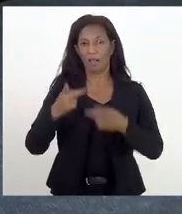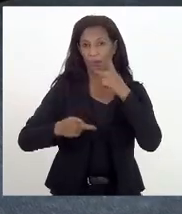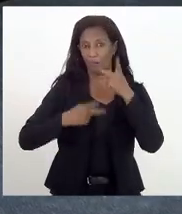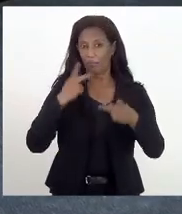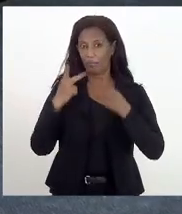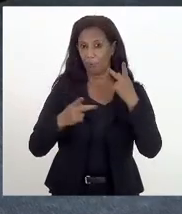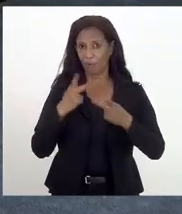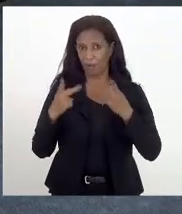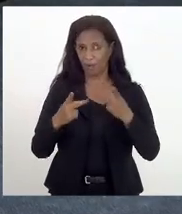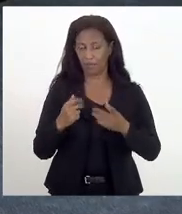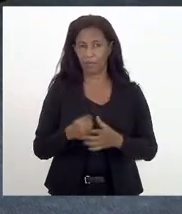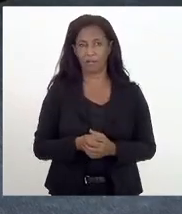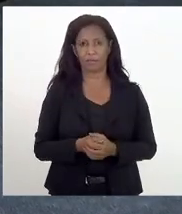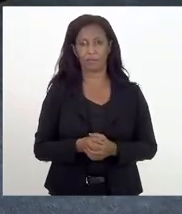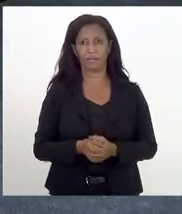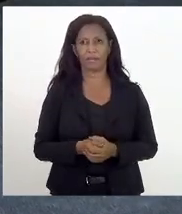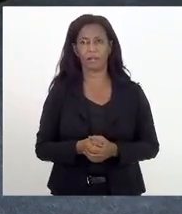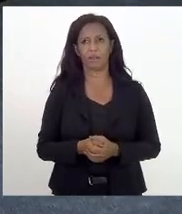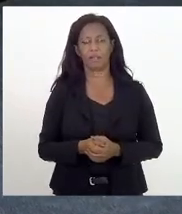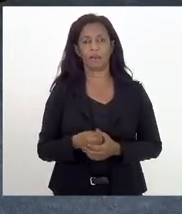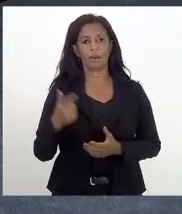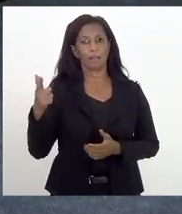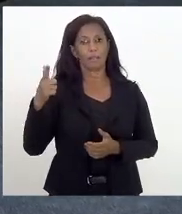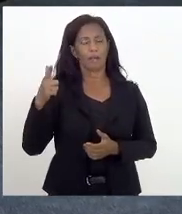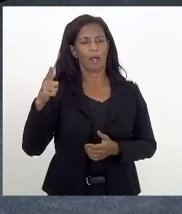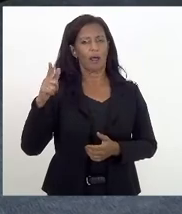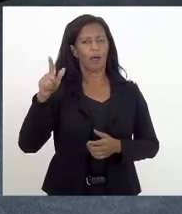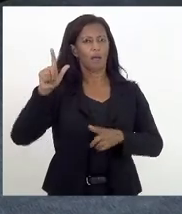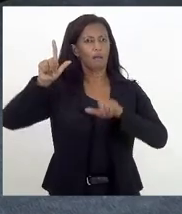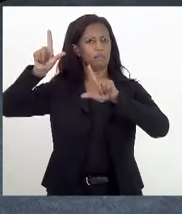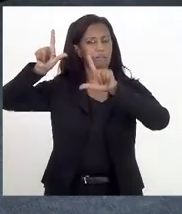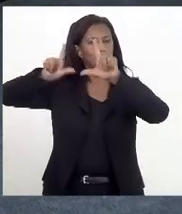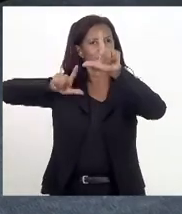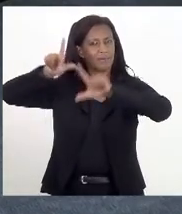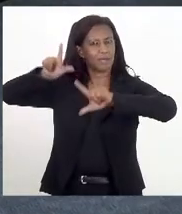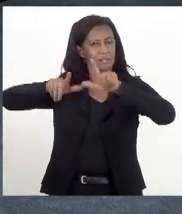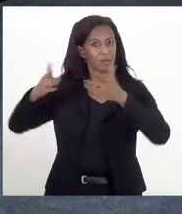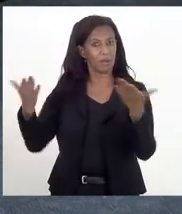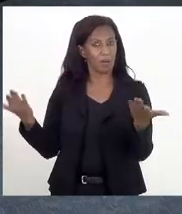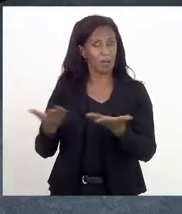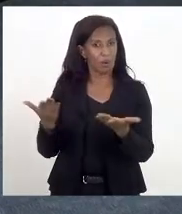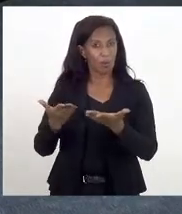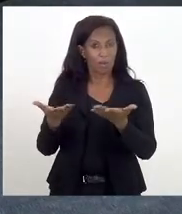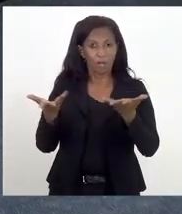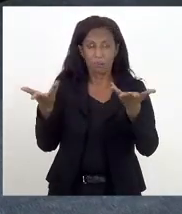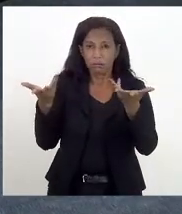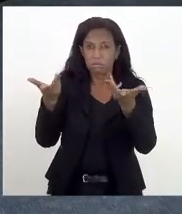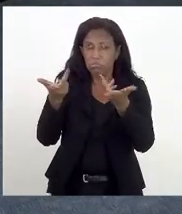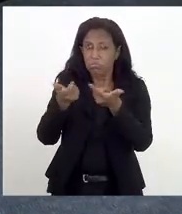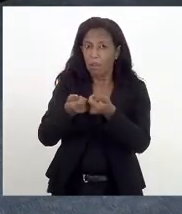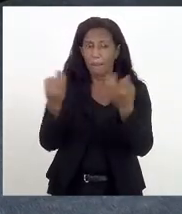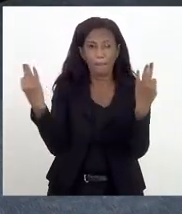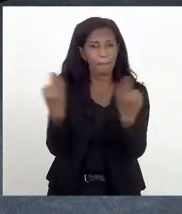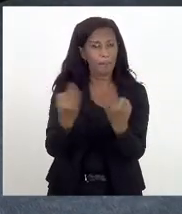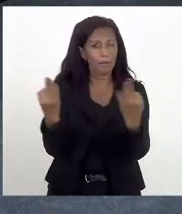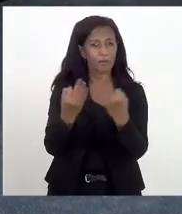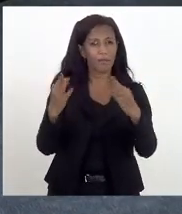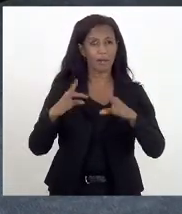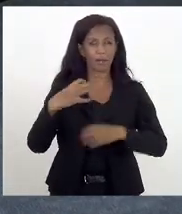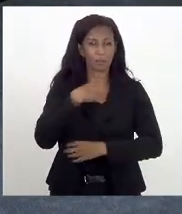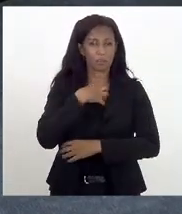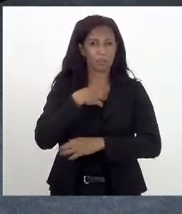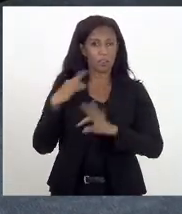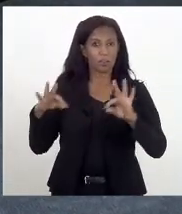Cláudio Castro para uma emissora de televisão agora no almoço foi primorosa no sentido de que